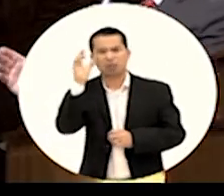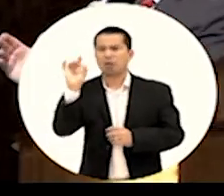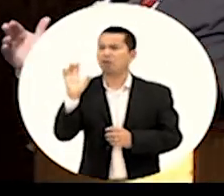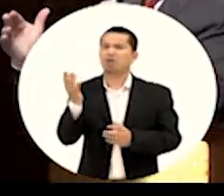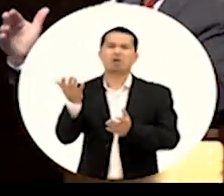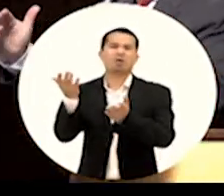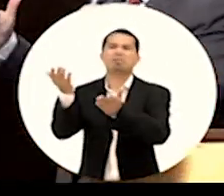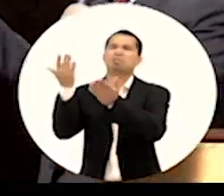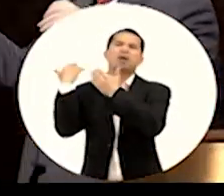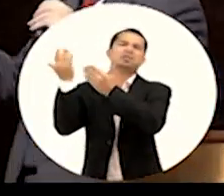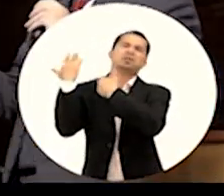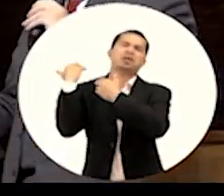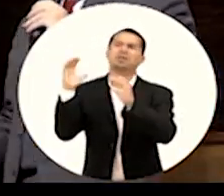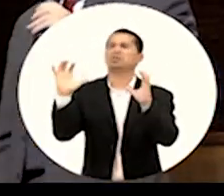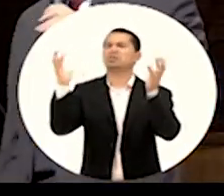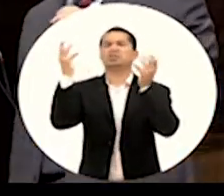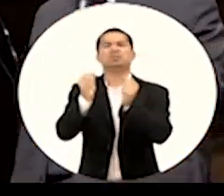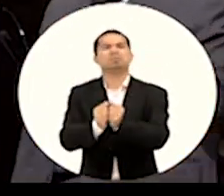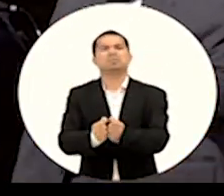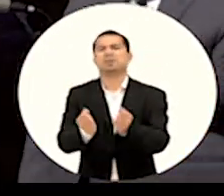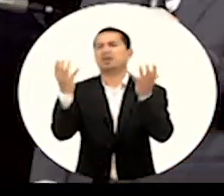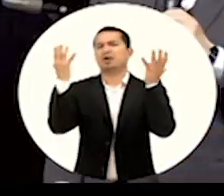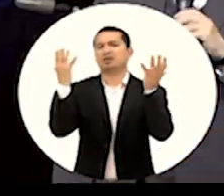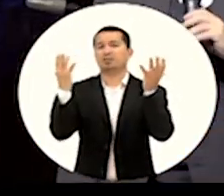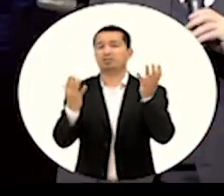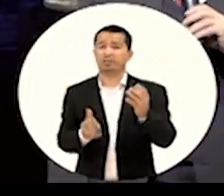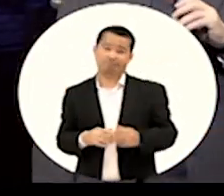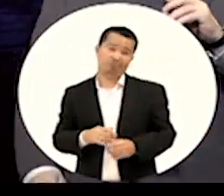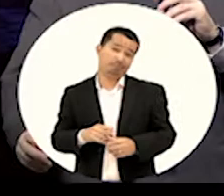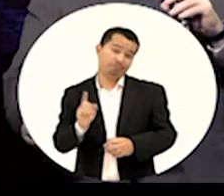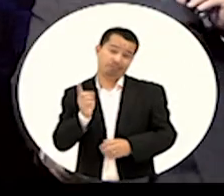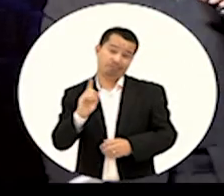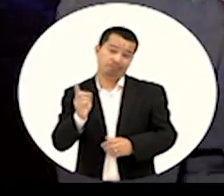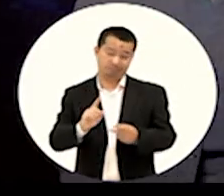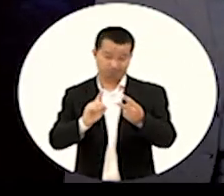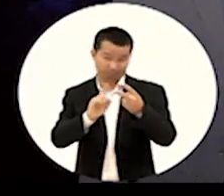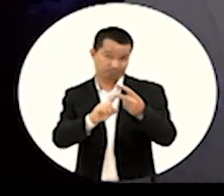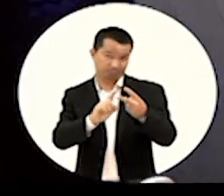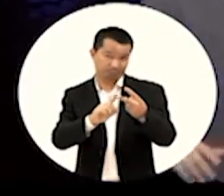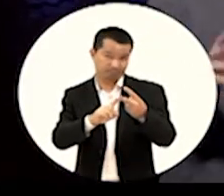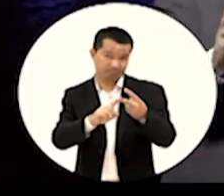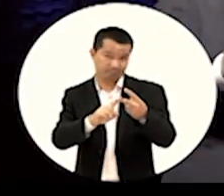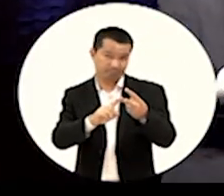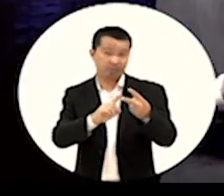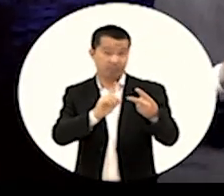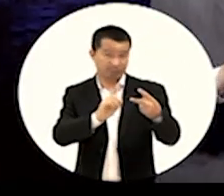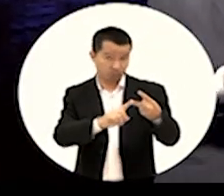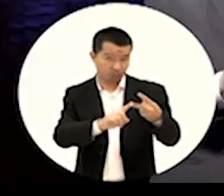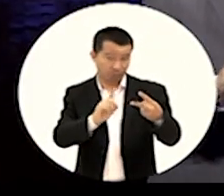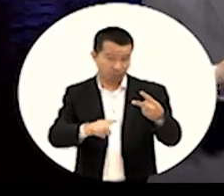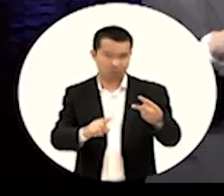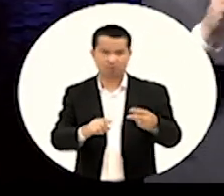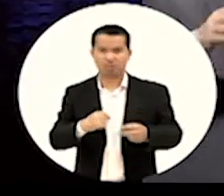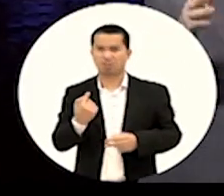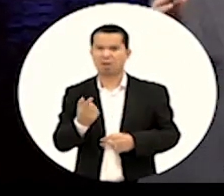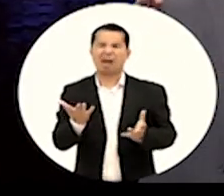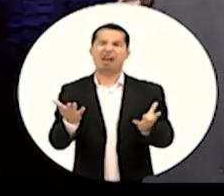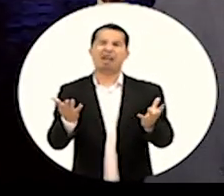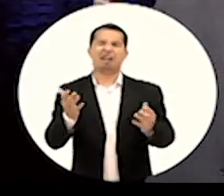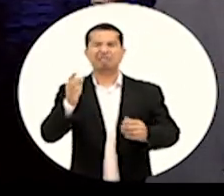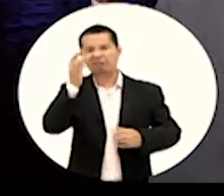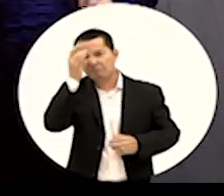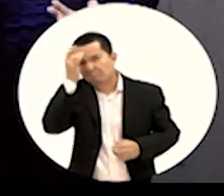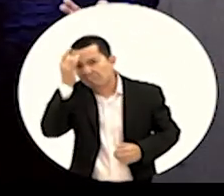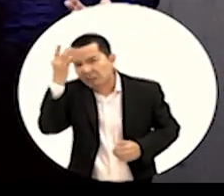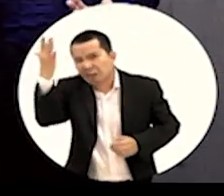somente essa é uma coisa do passado, mas às vezes nós imaginamos assim: olha, esses eram santos